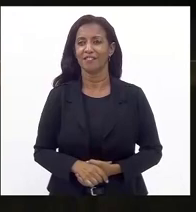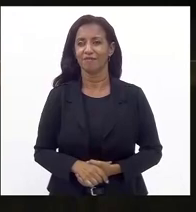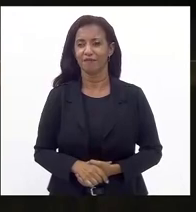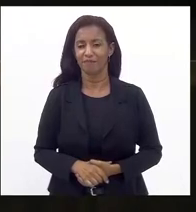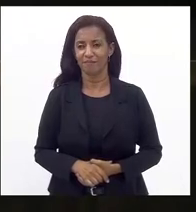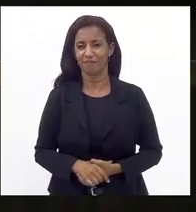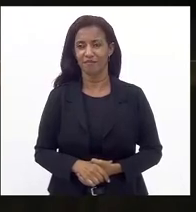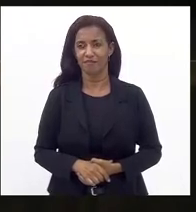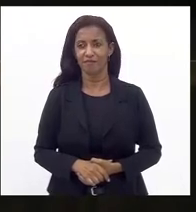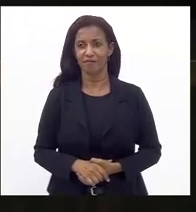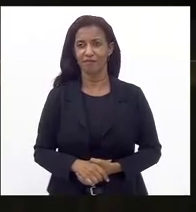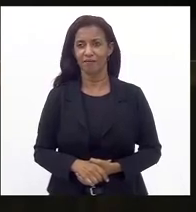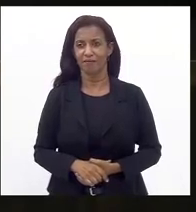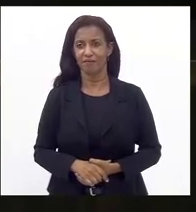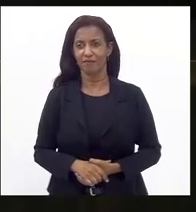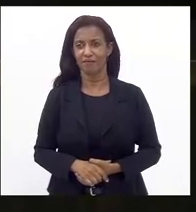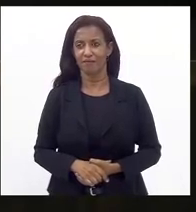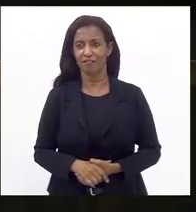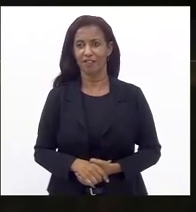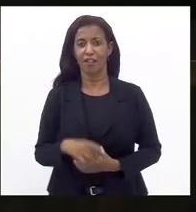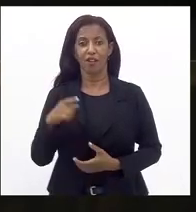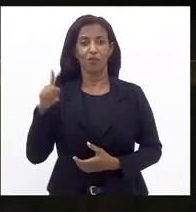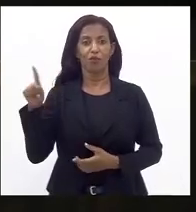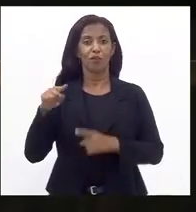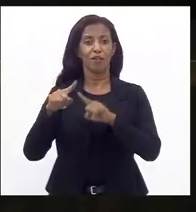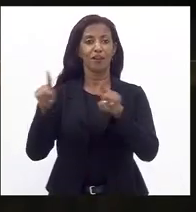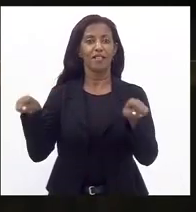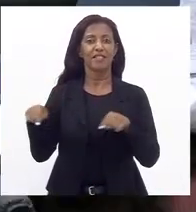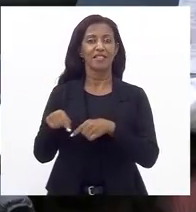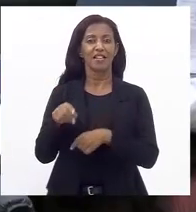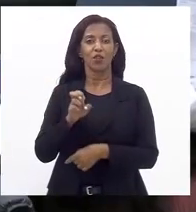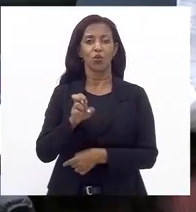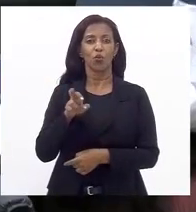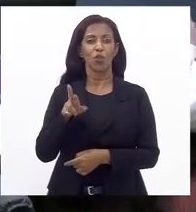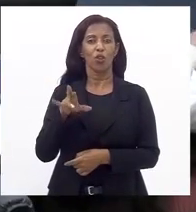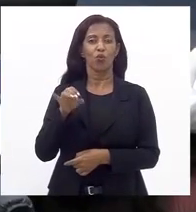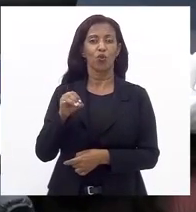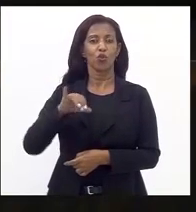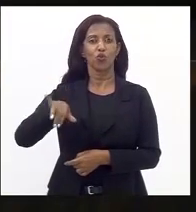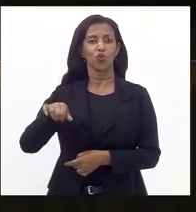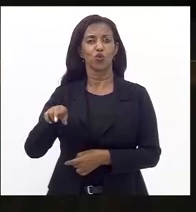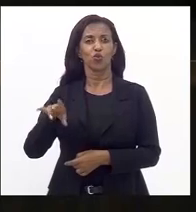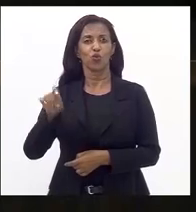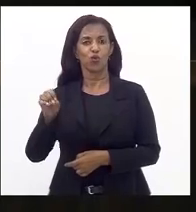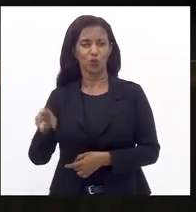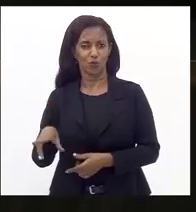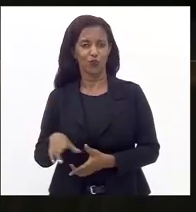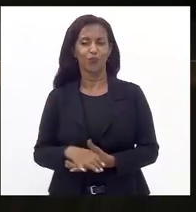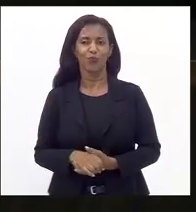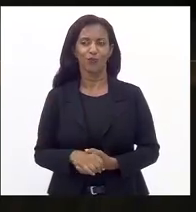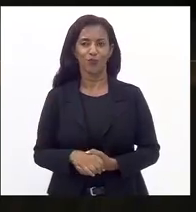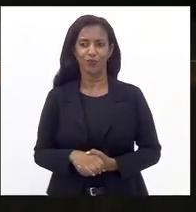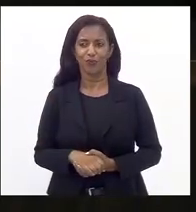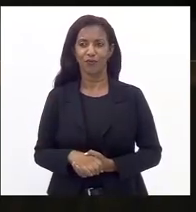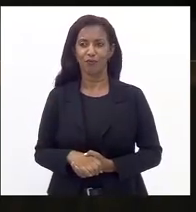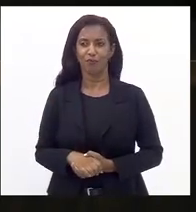já vamos enrolar vamos lá no gabinete de Eurico Júnior a vaca bicho pega